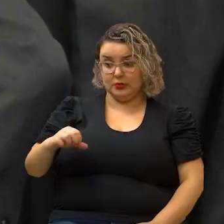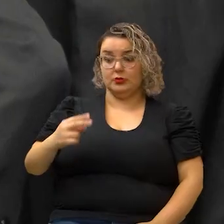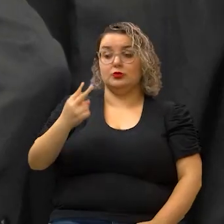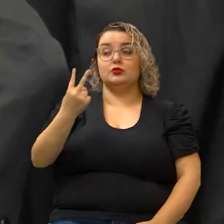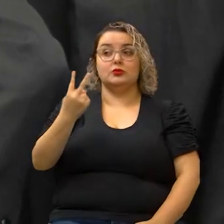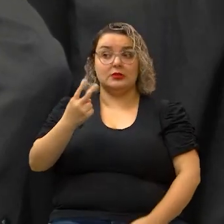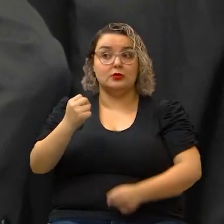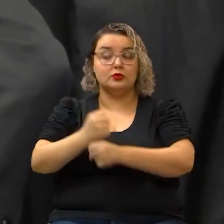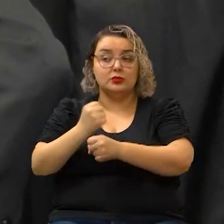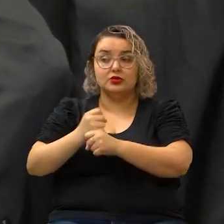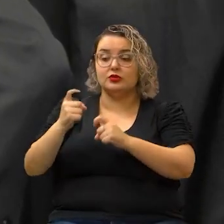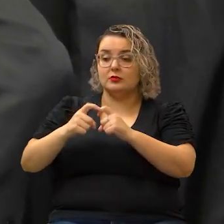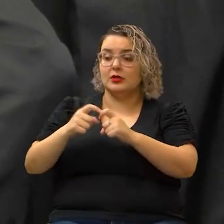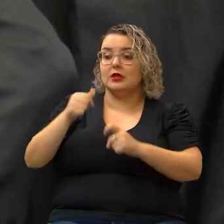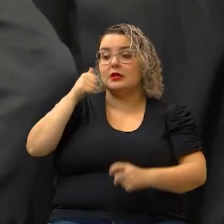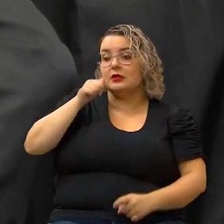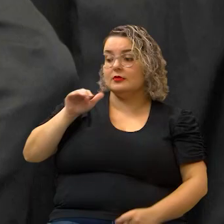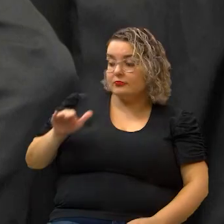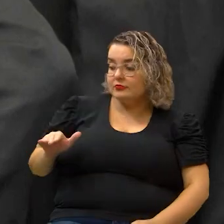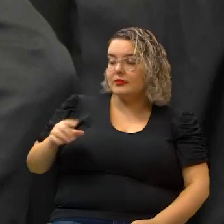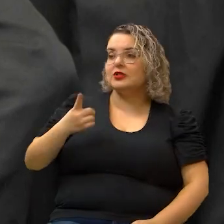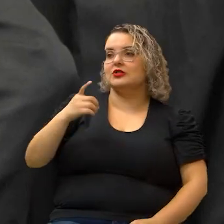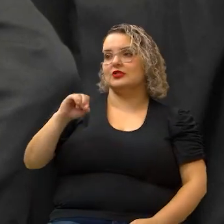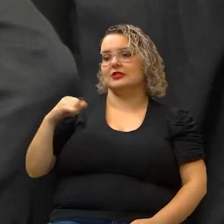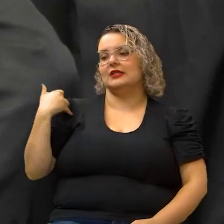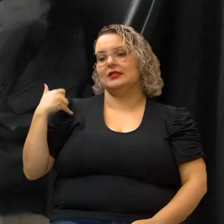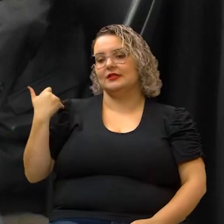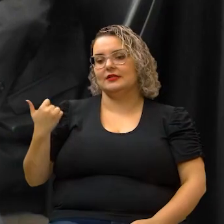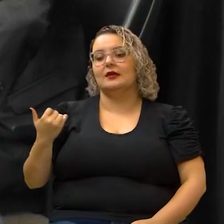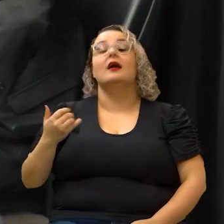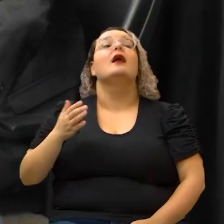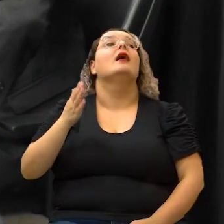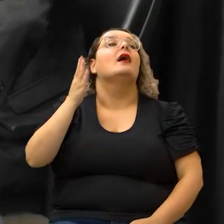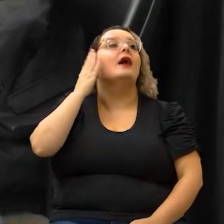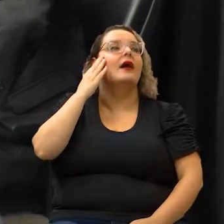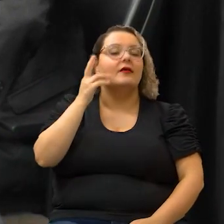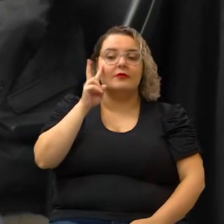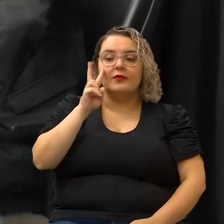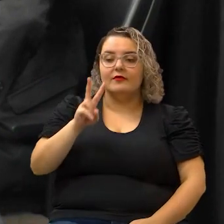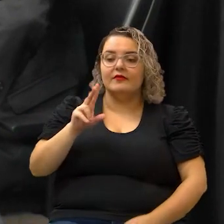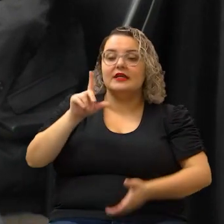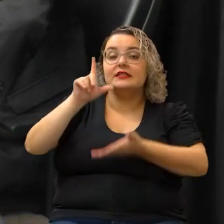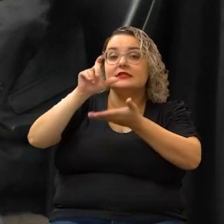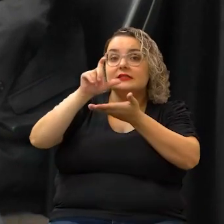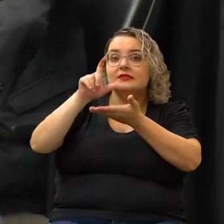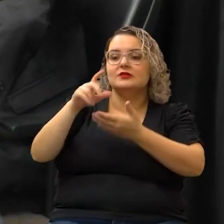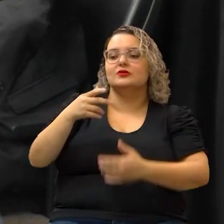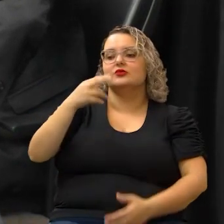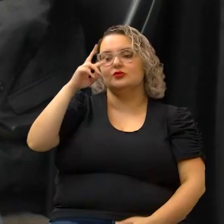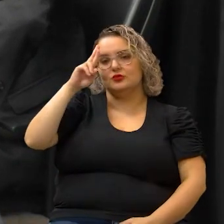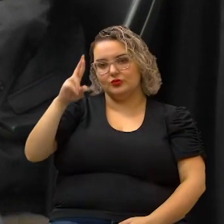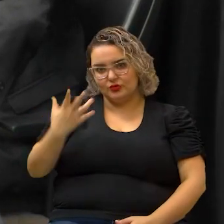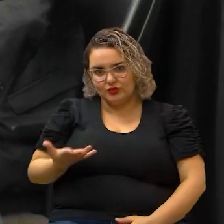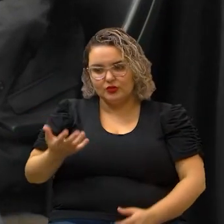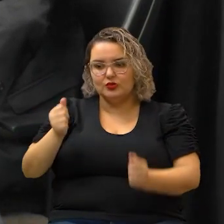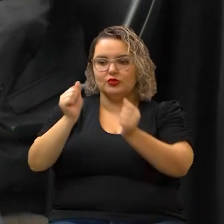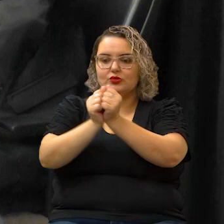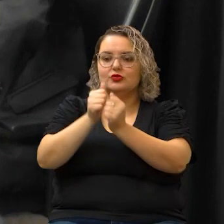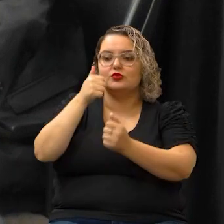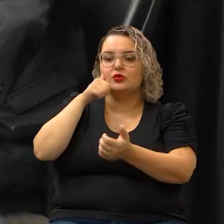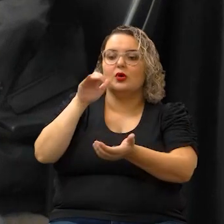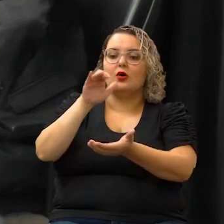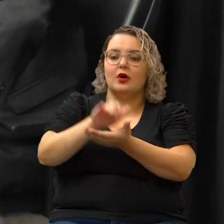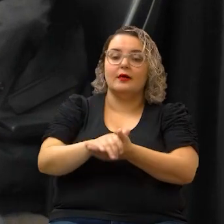de medicina, e eu tenho uma menininha de 10 anos. Tá. Vamos ver se a gente tem uma fotinha do senhor com a sua